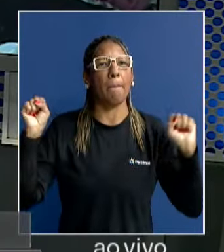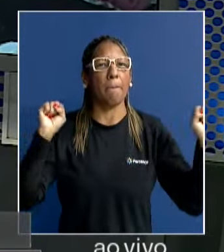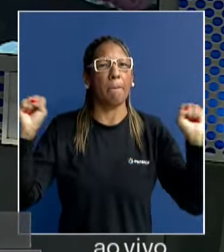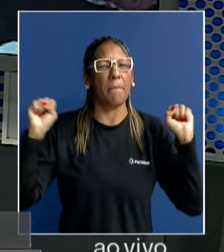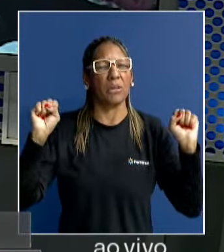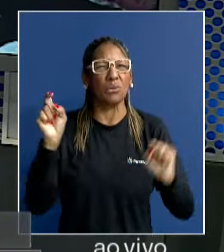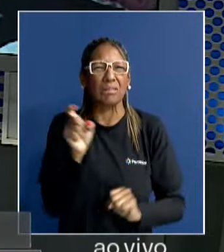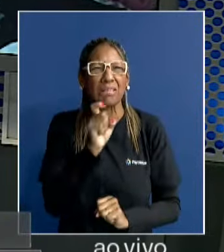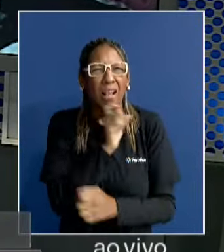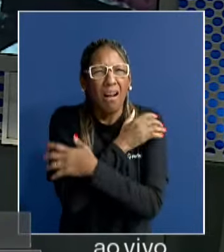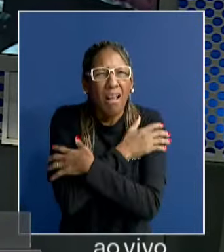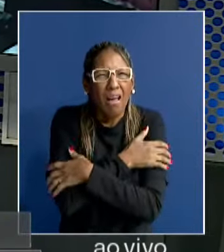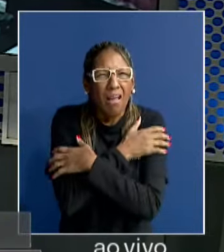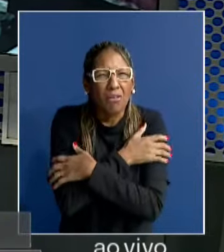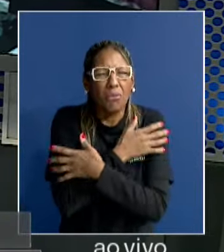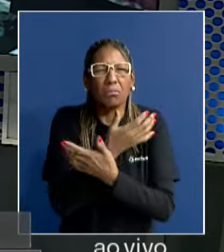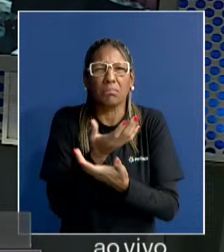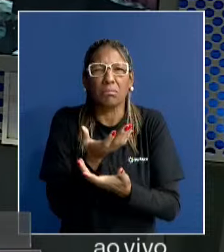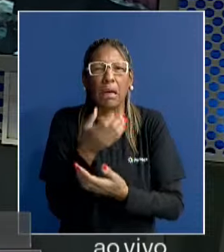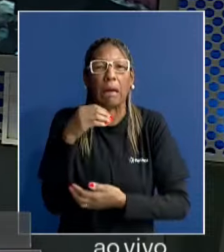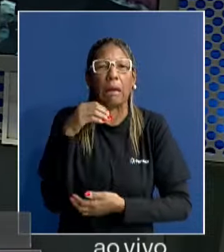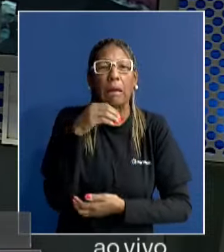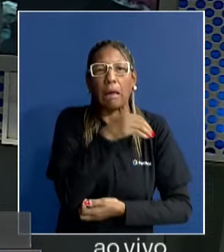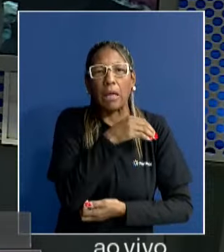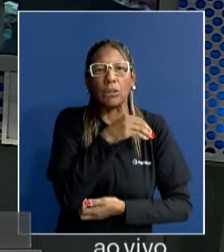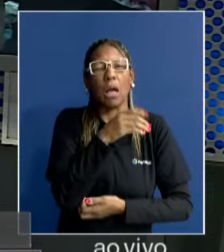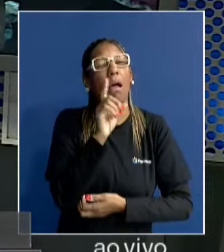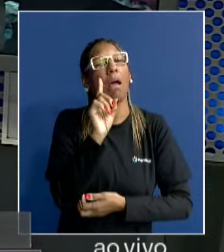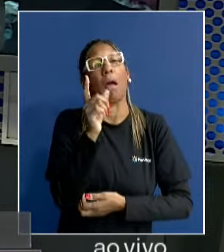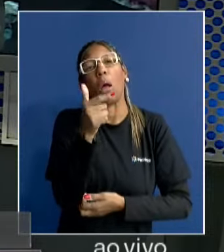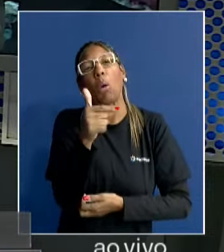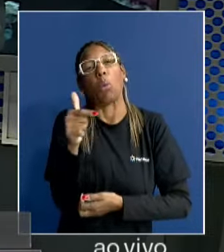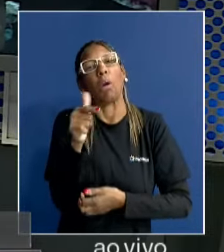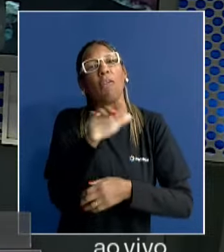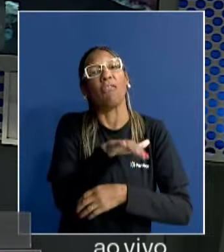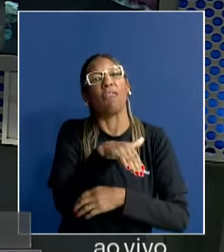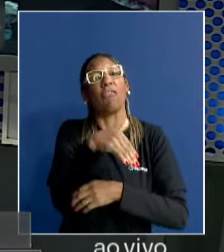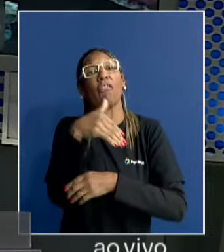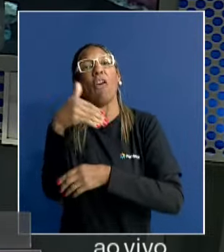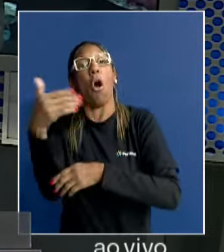gelado. Ou o banho quente ficaria fora do